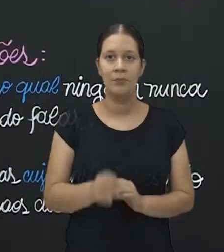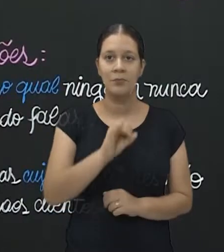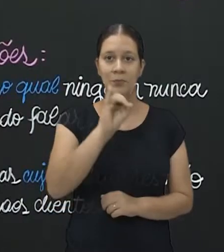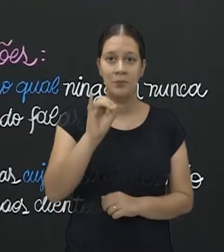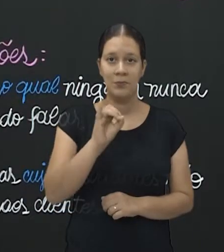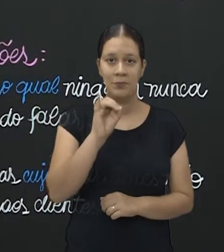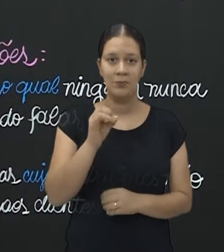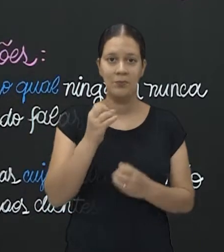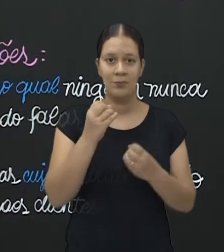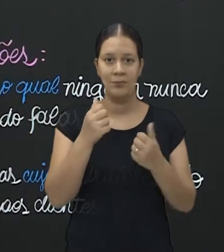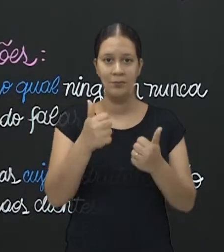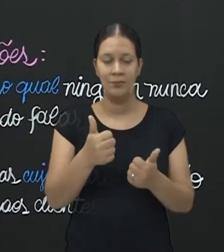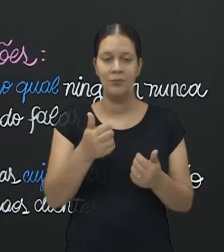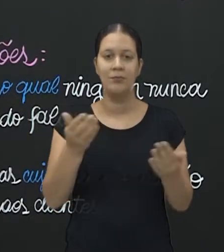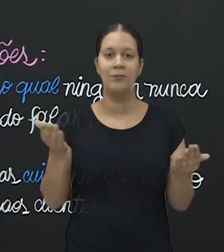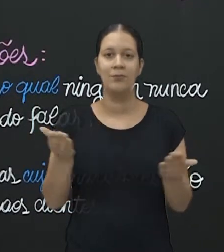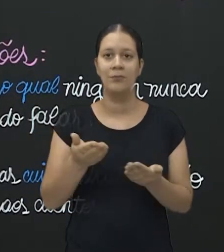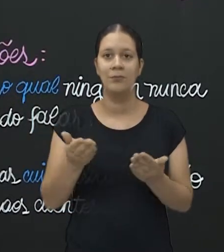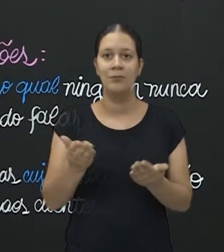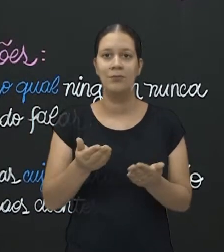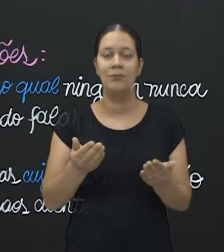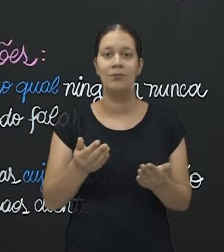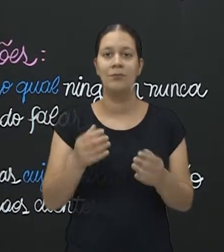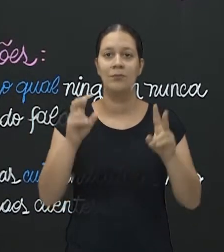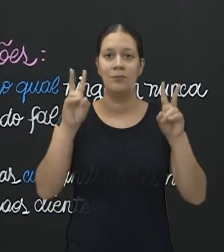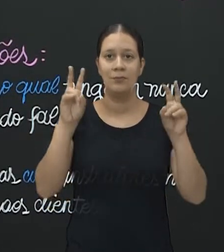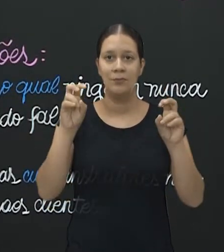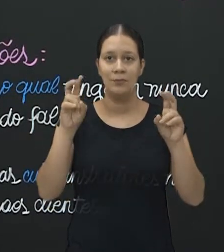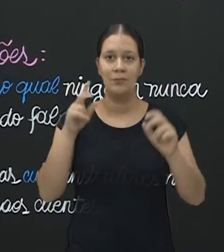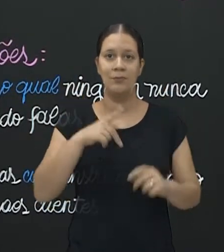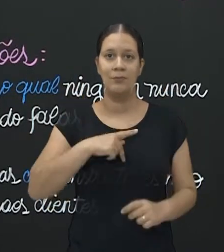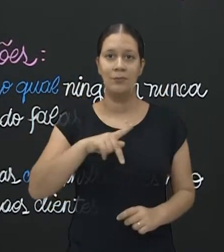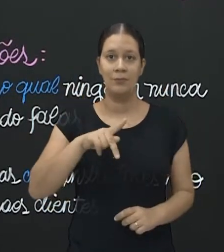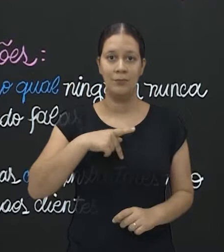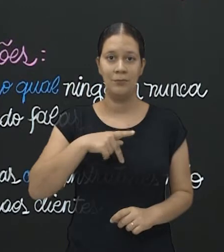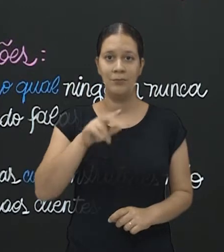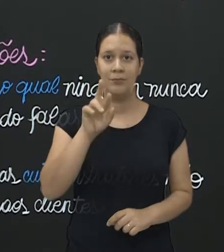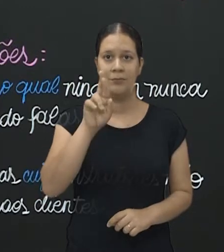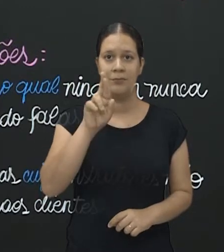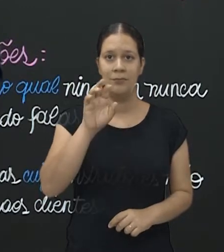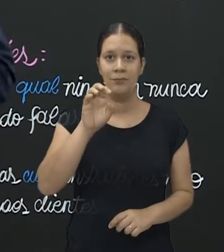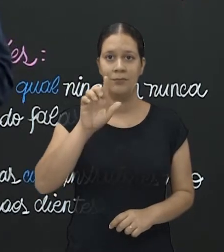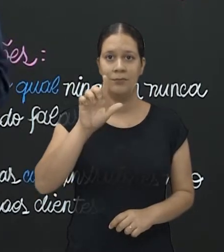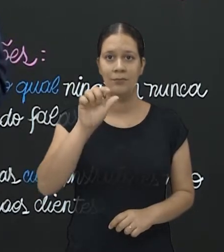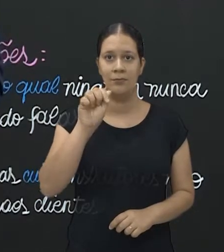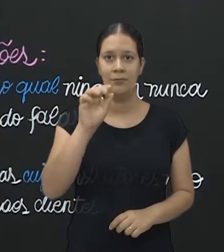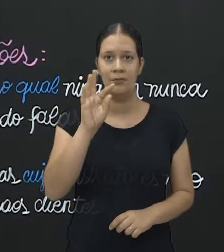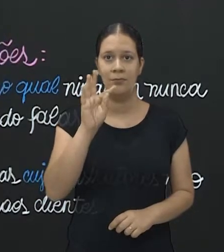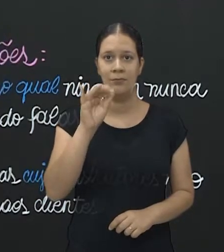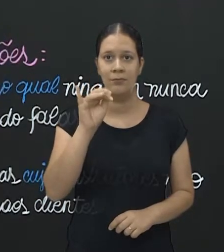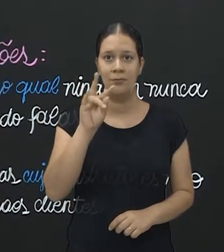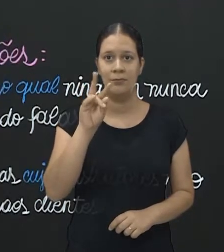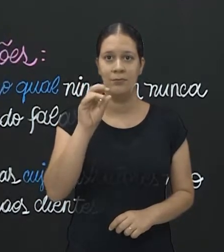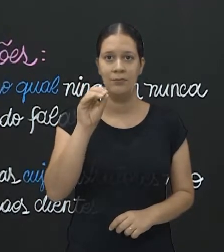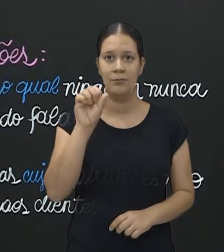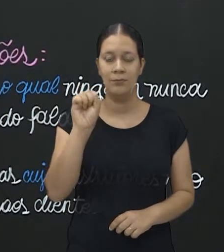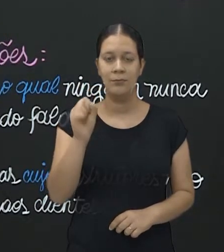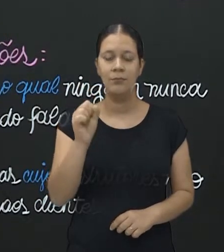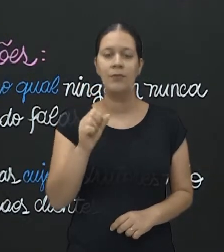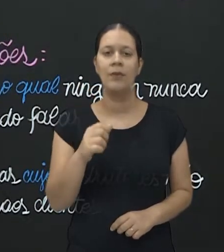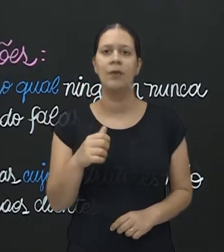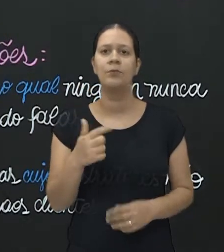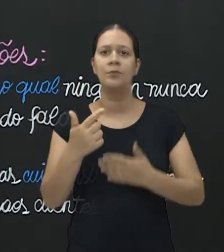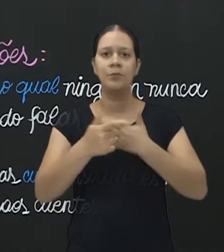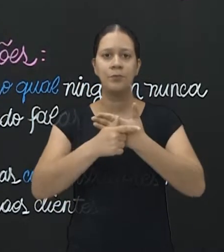Oi, tudo bem? Na aula de hoje a gente vai falar sobre os pronomes relativos. Os pronomes relativos ocupam uma